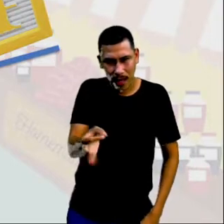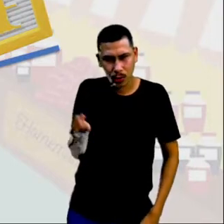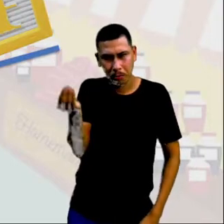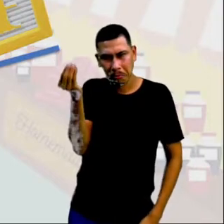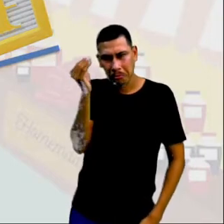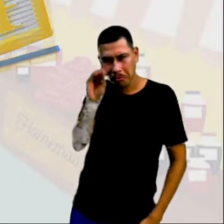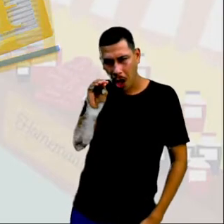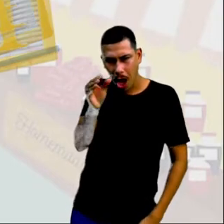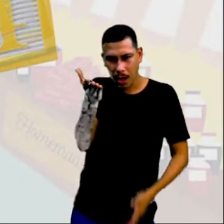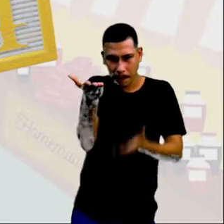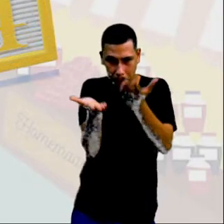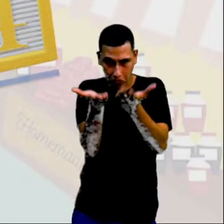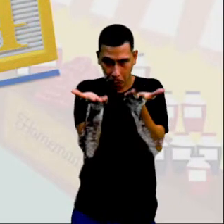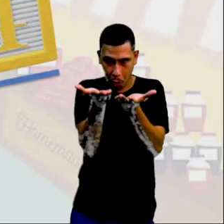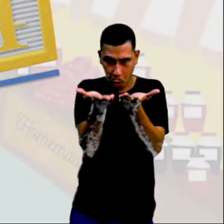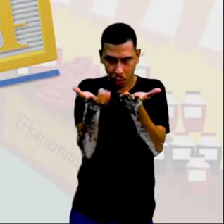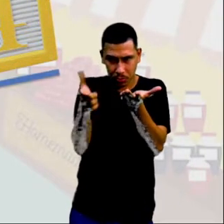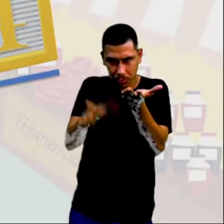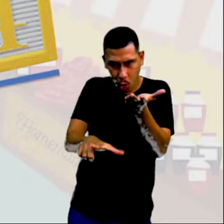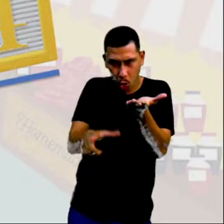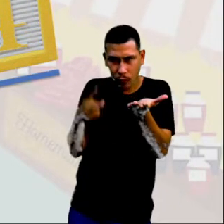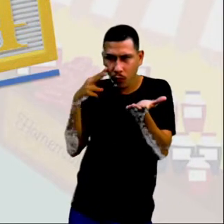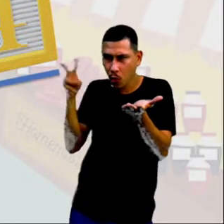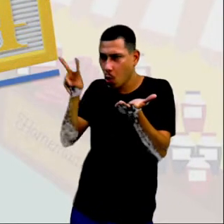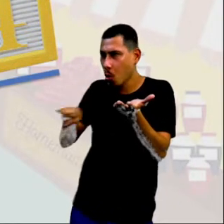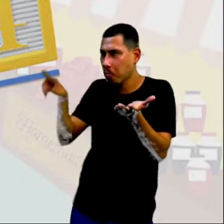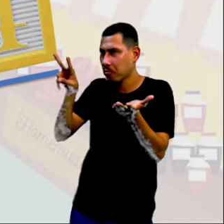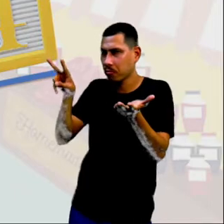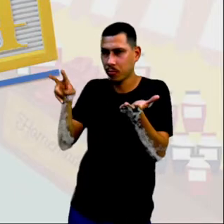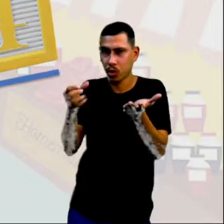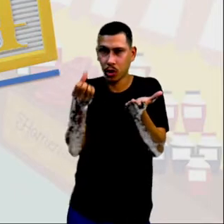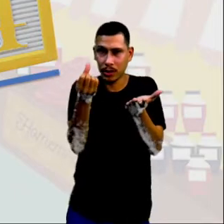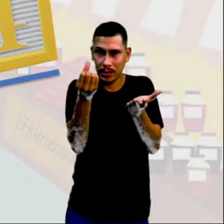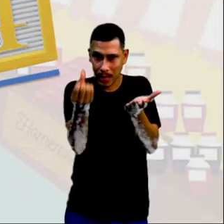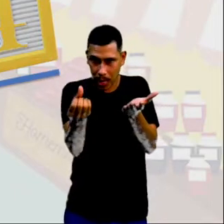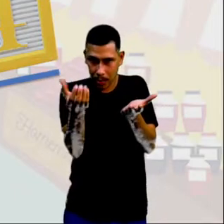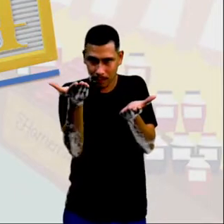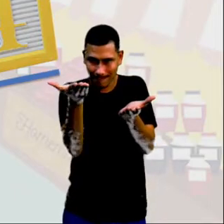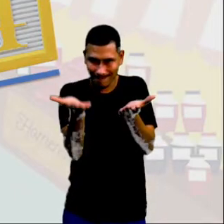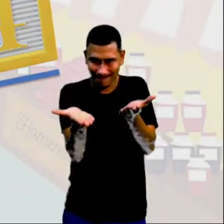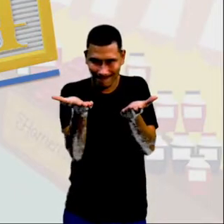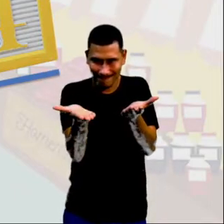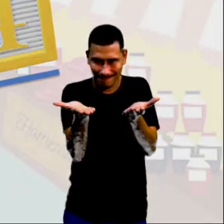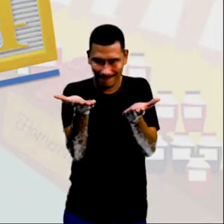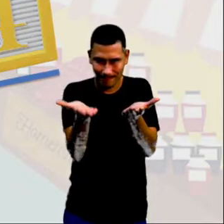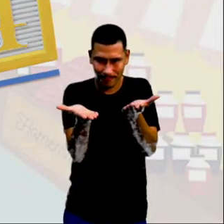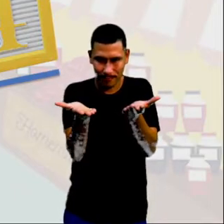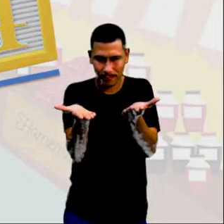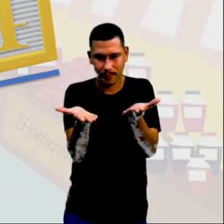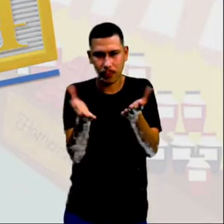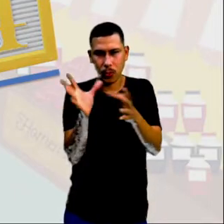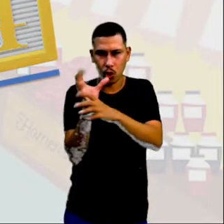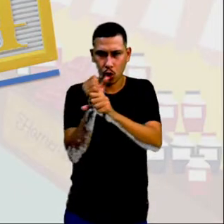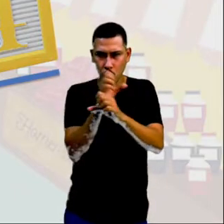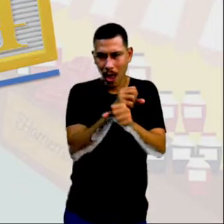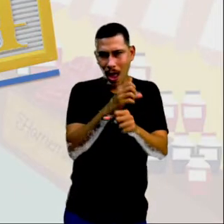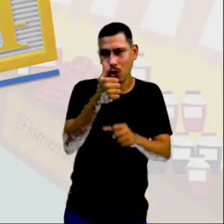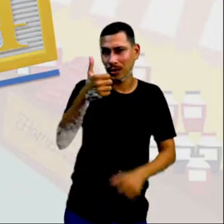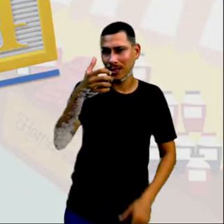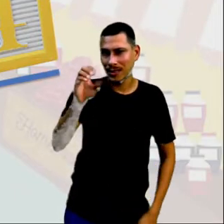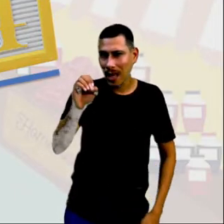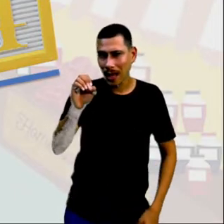equilibrar tudo isso aqui. Quando colocamos o 6 lá do outro lado, a gente somou um total de 10